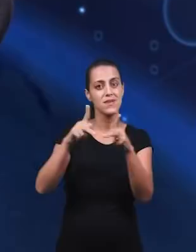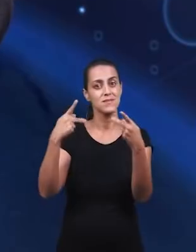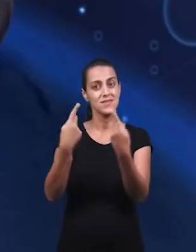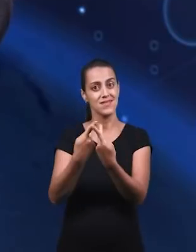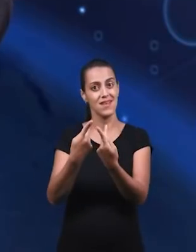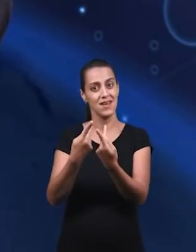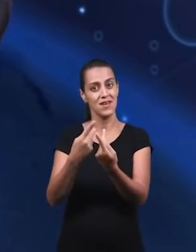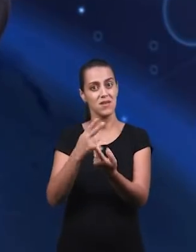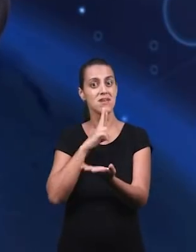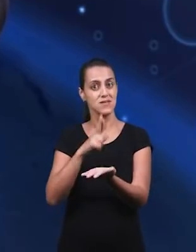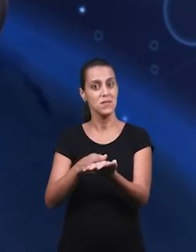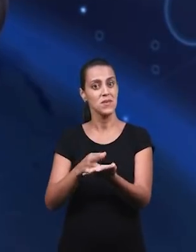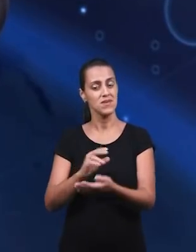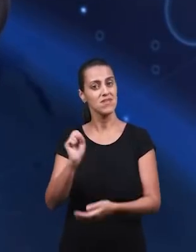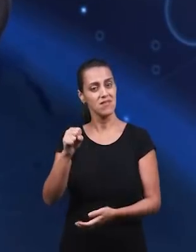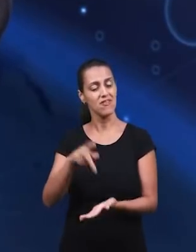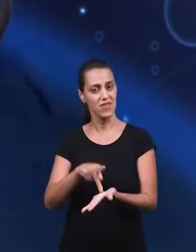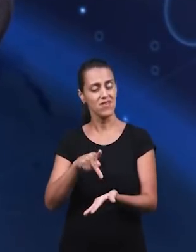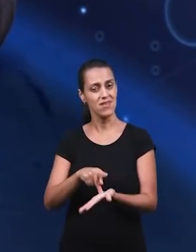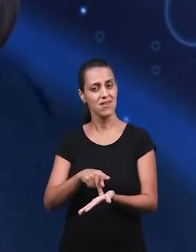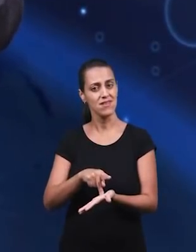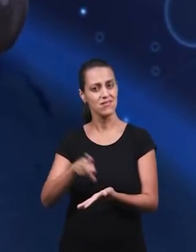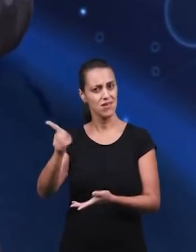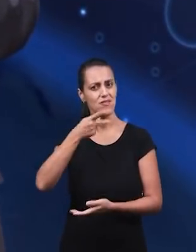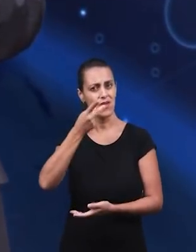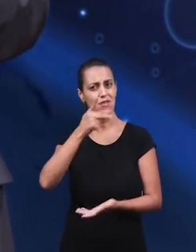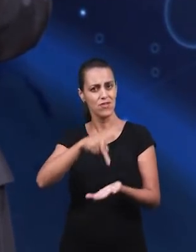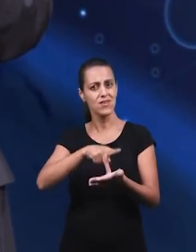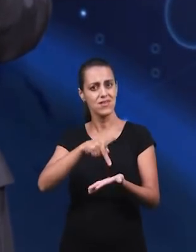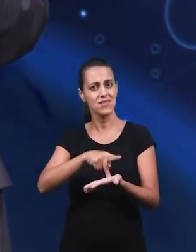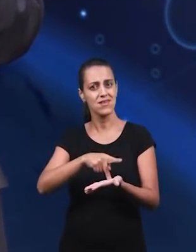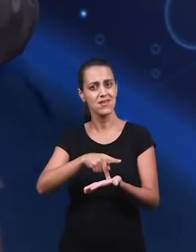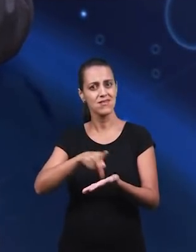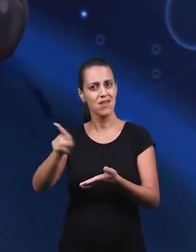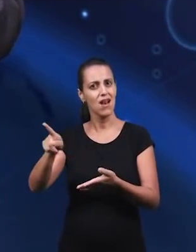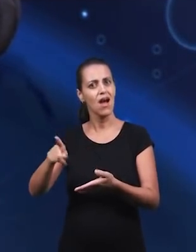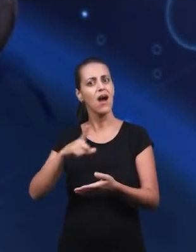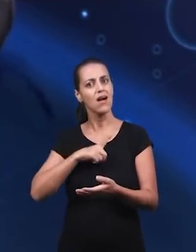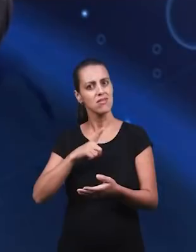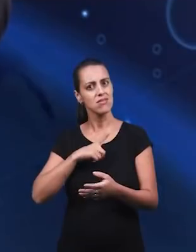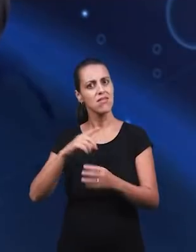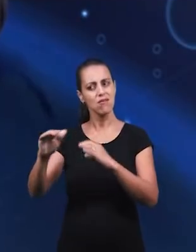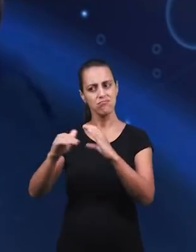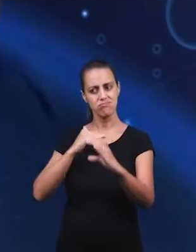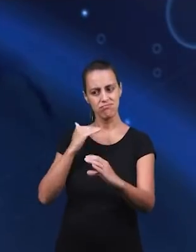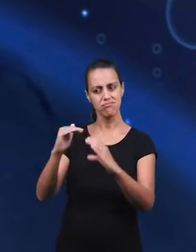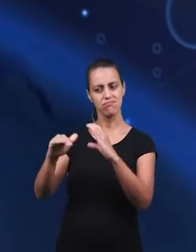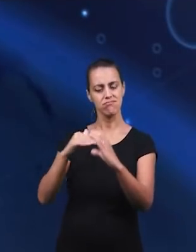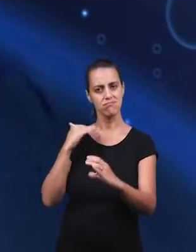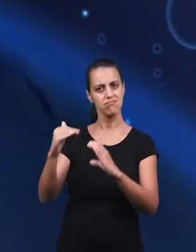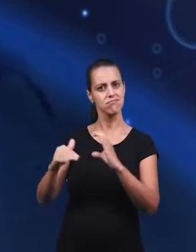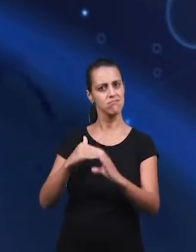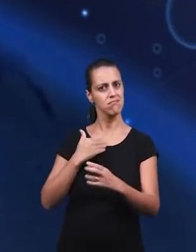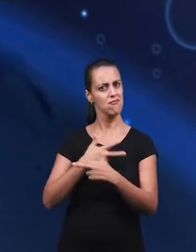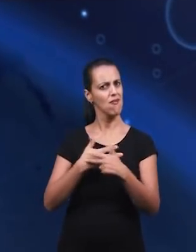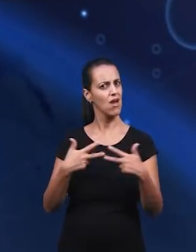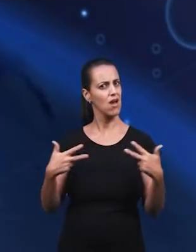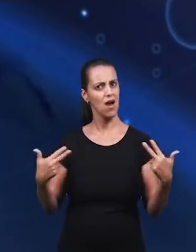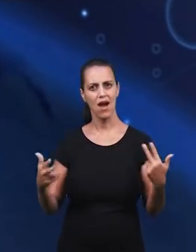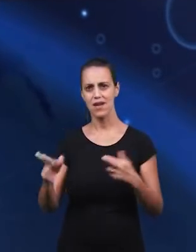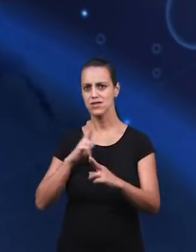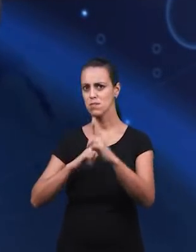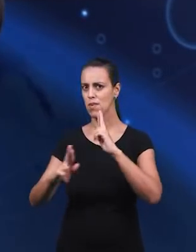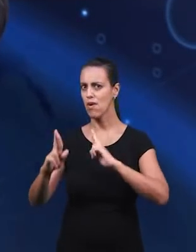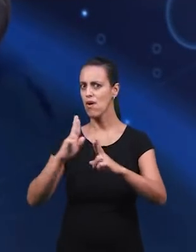Isso que o pastor falou está confirmado. A igreja de Vancouver, ela tem realmente participado ativamente no envio